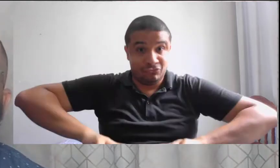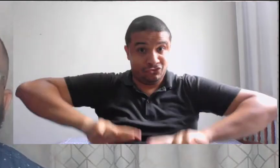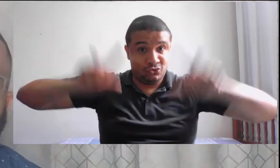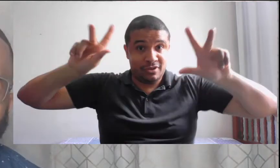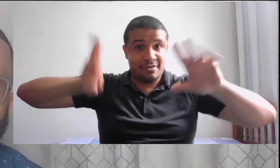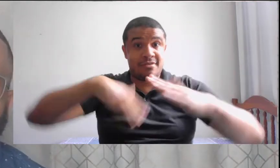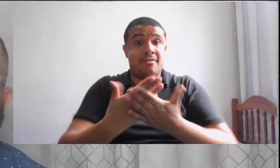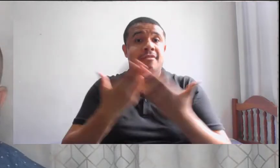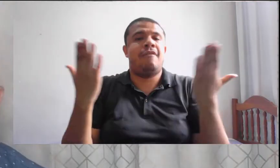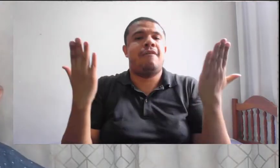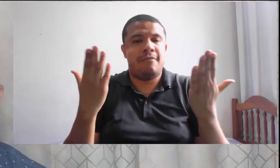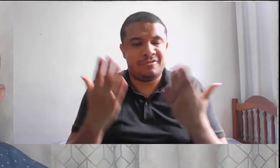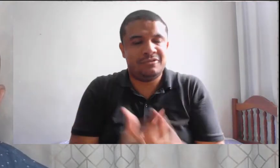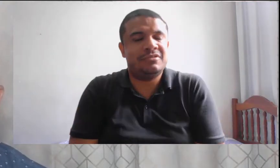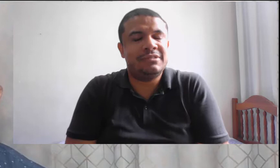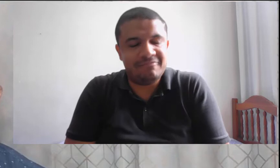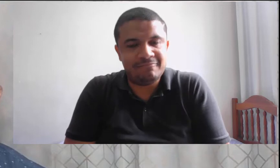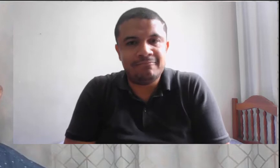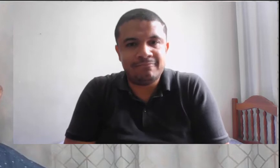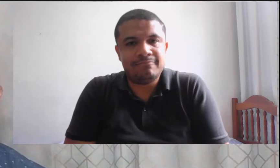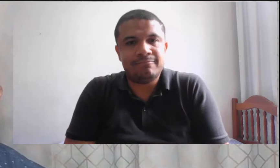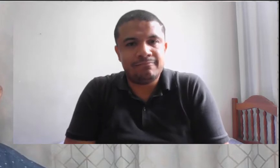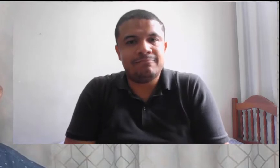É diferente.